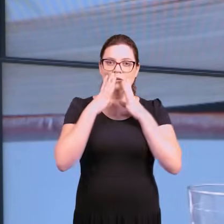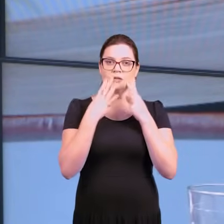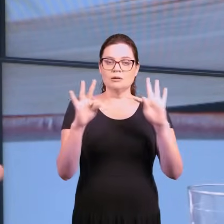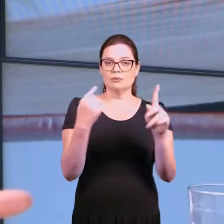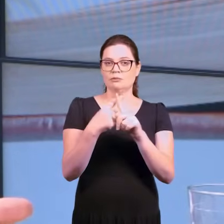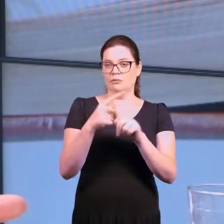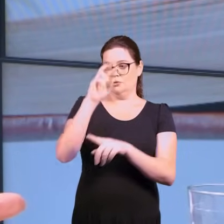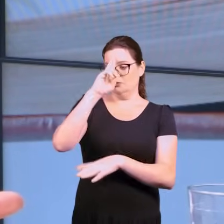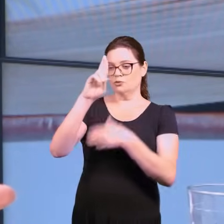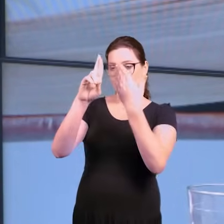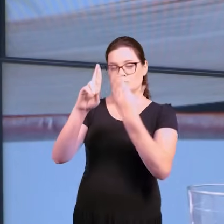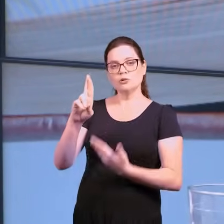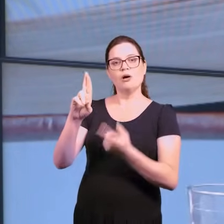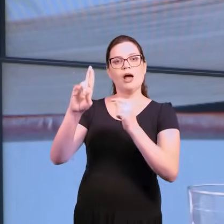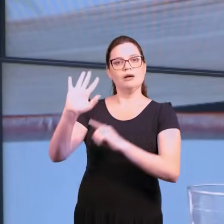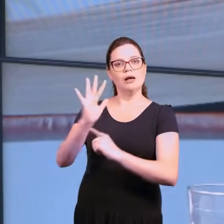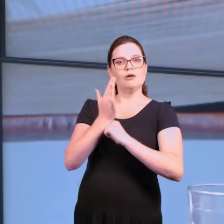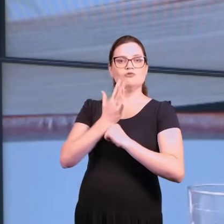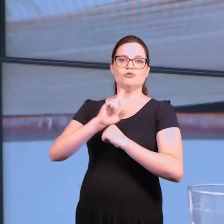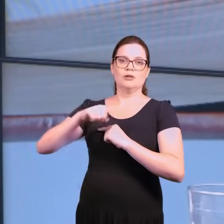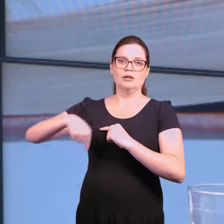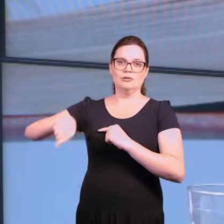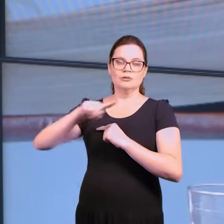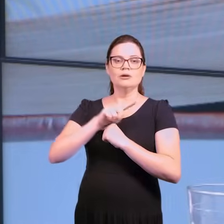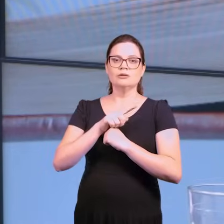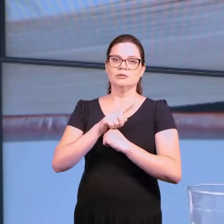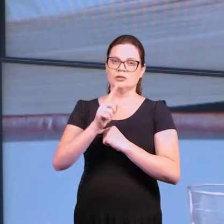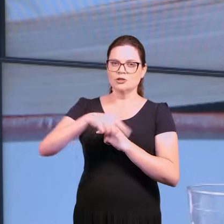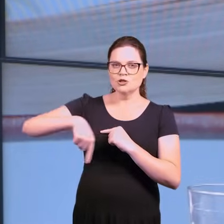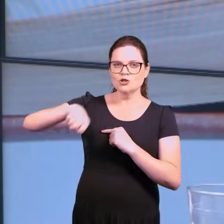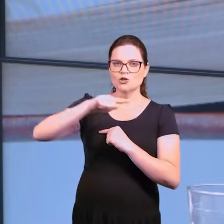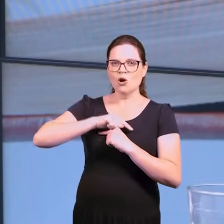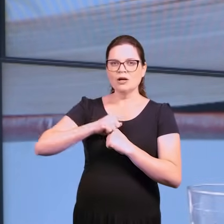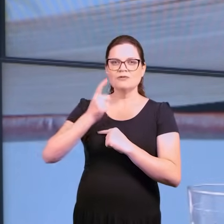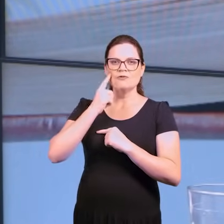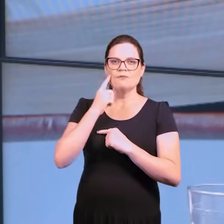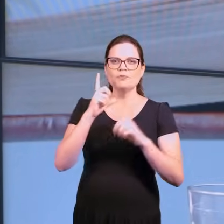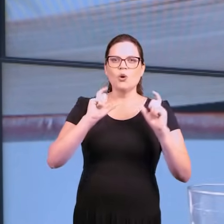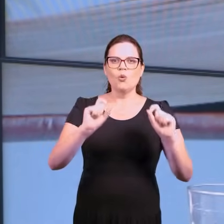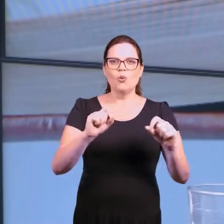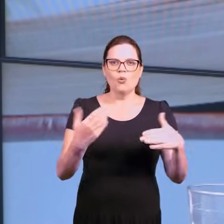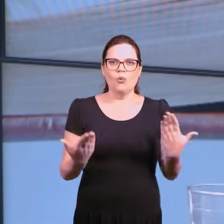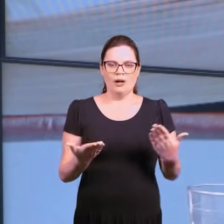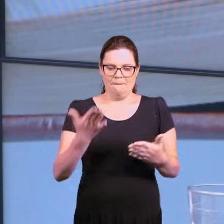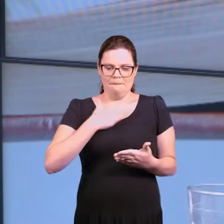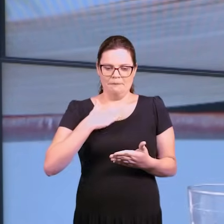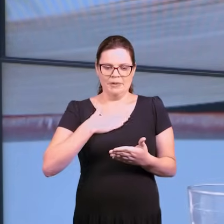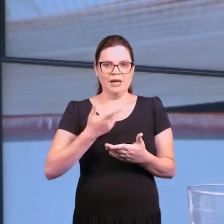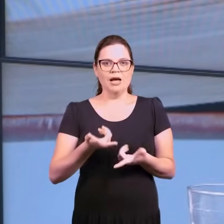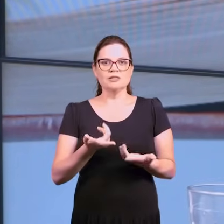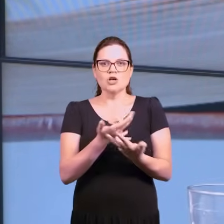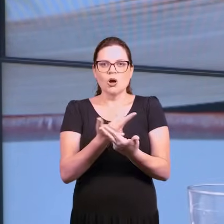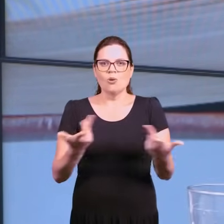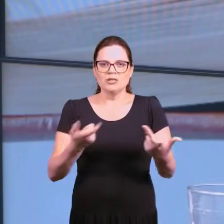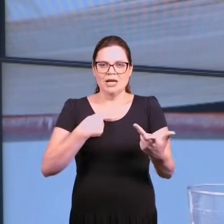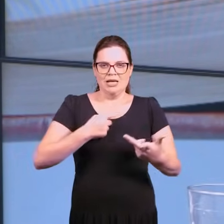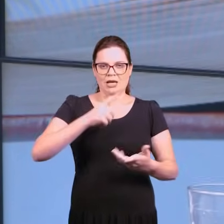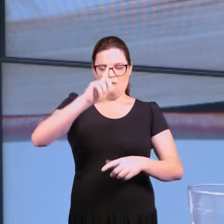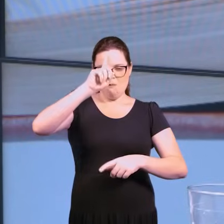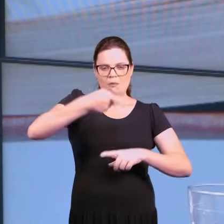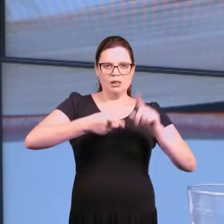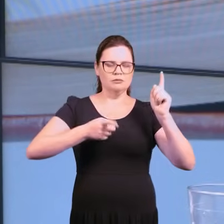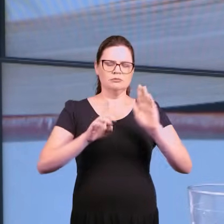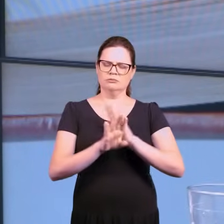o Senhor é o nosso juiz. Nós não estamos aqui para pegar as dívidas e tomar conta delas.